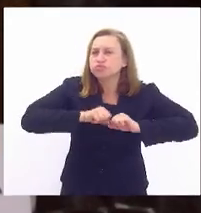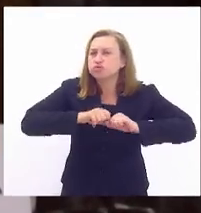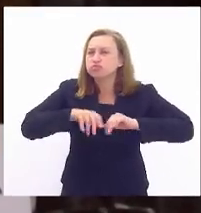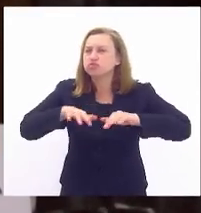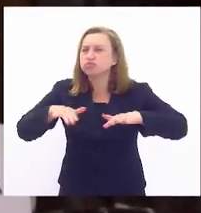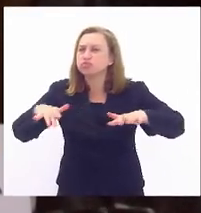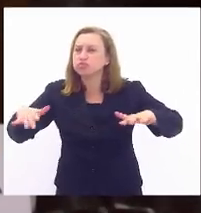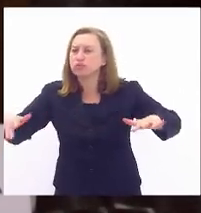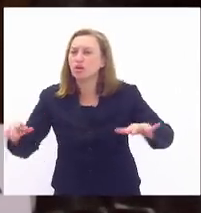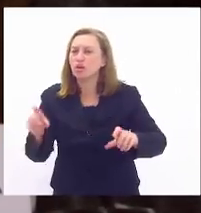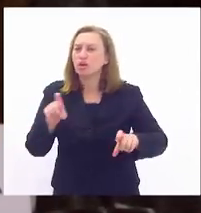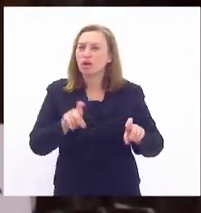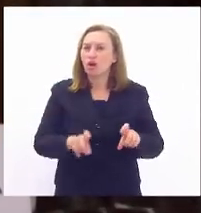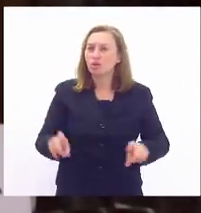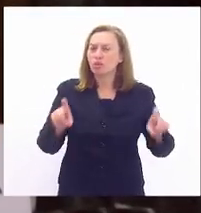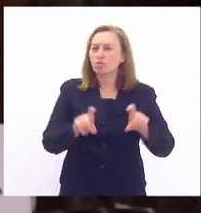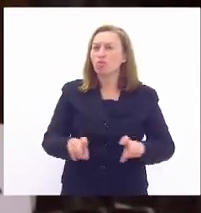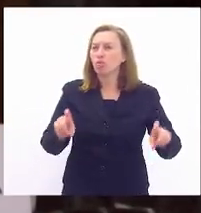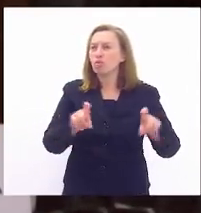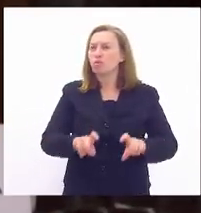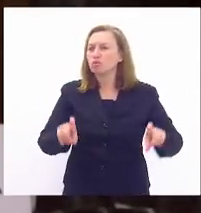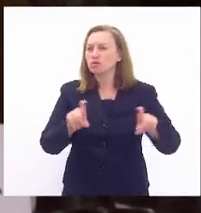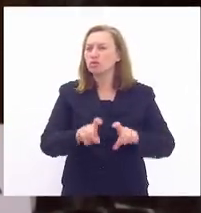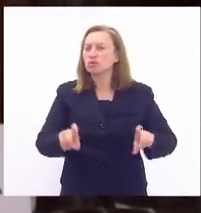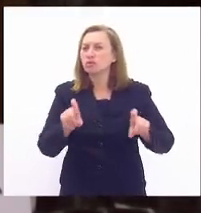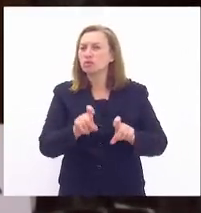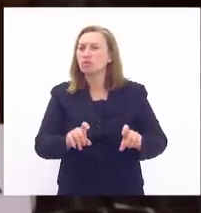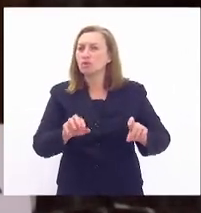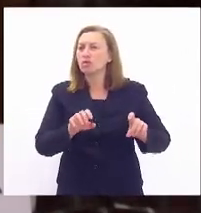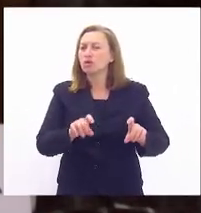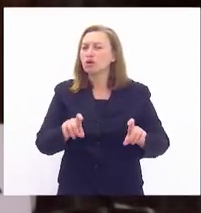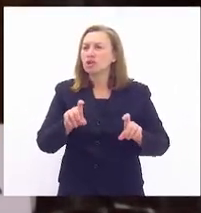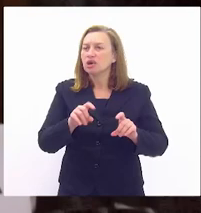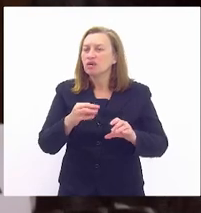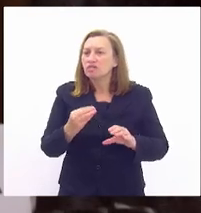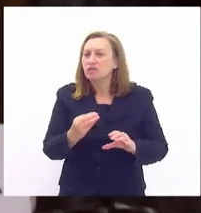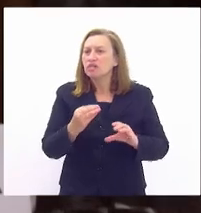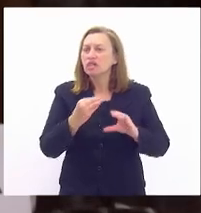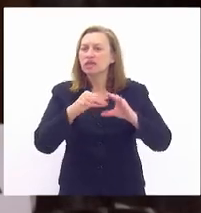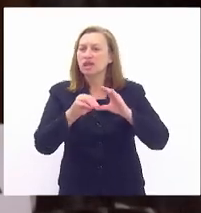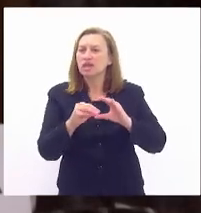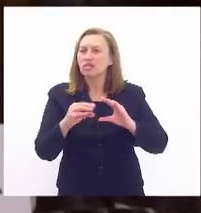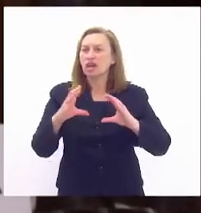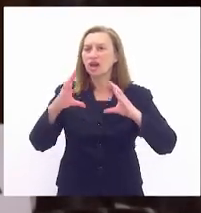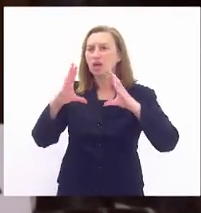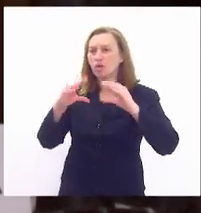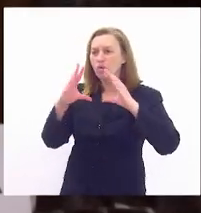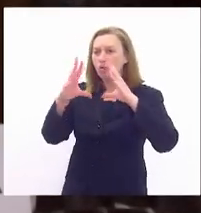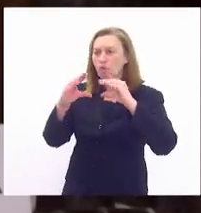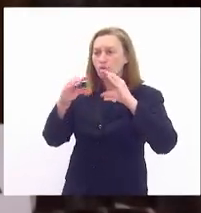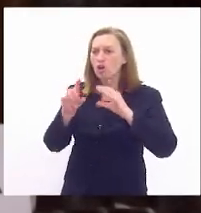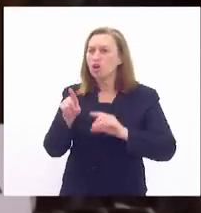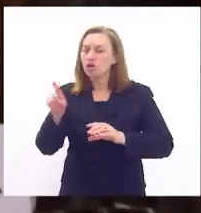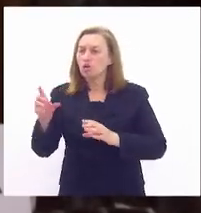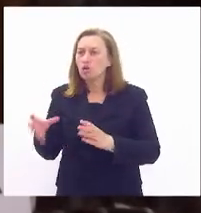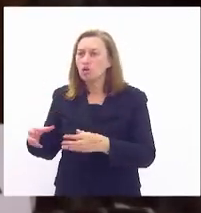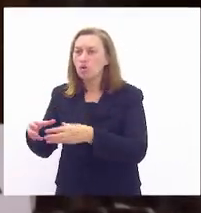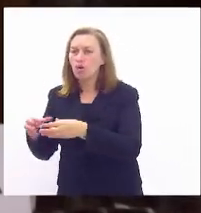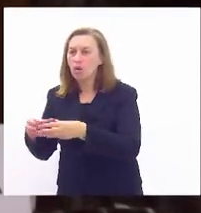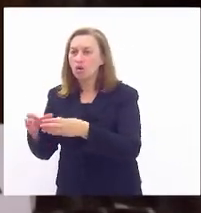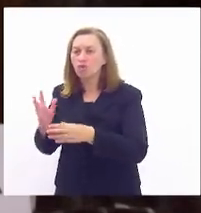software e ficam disponibilizados dentro na nuvem para que o órgão ambiental